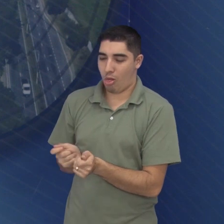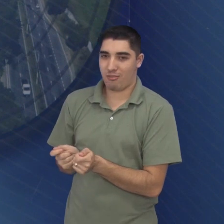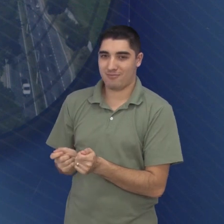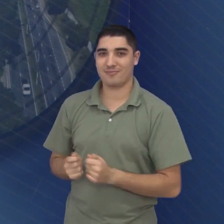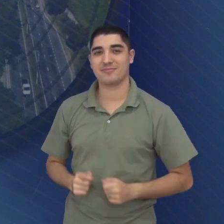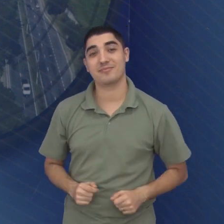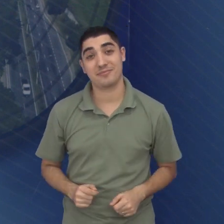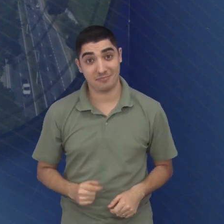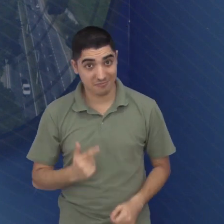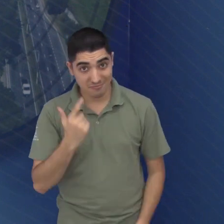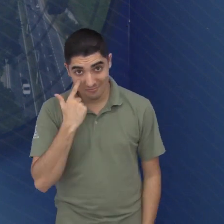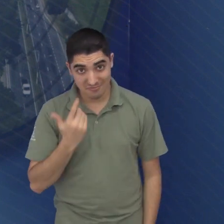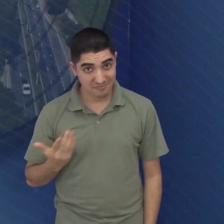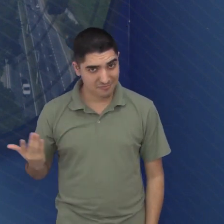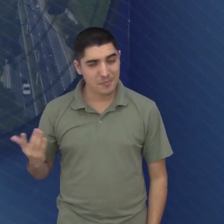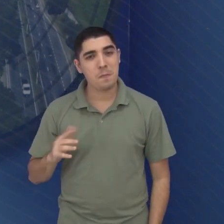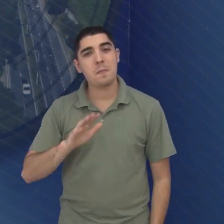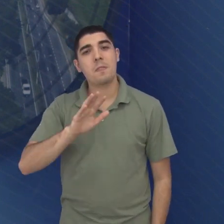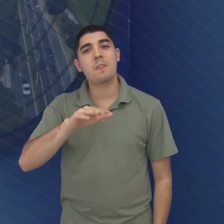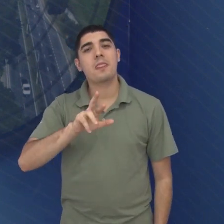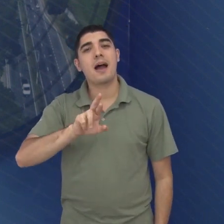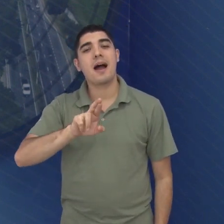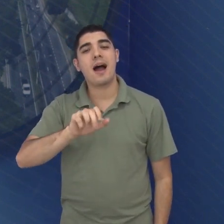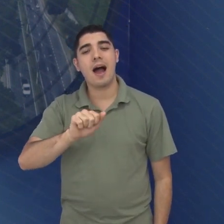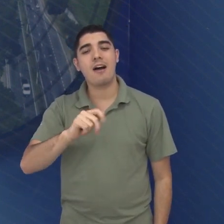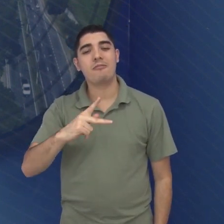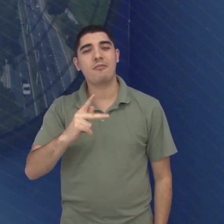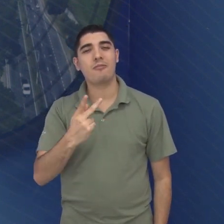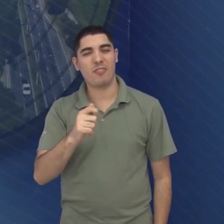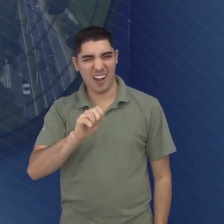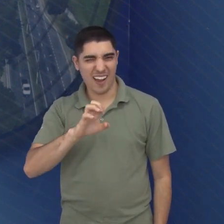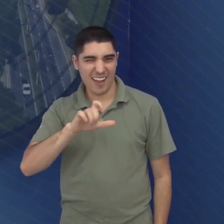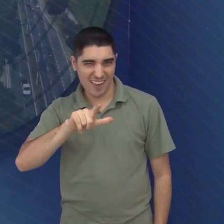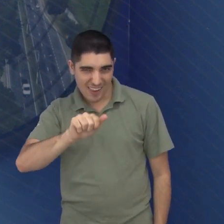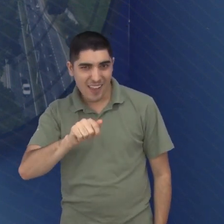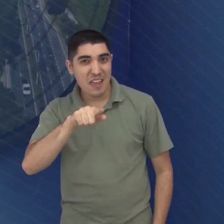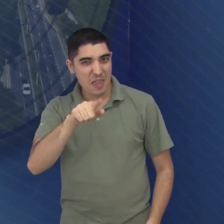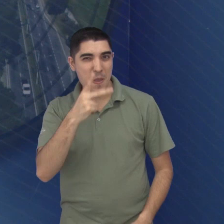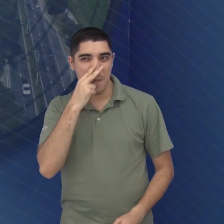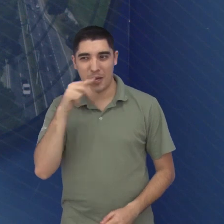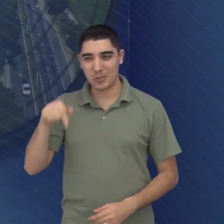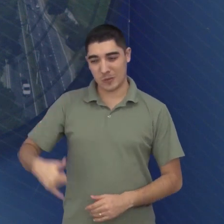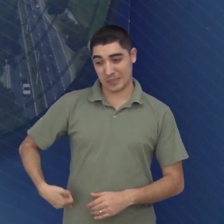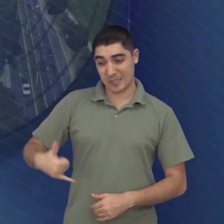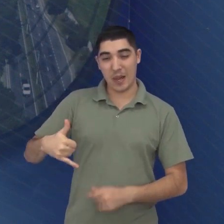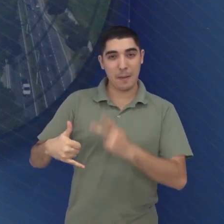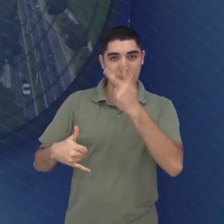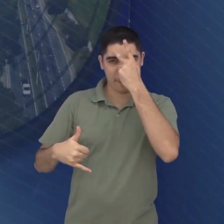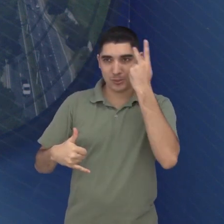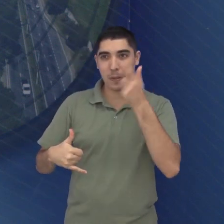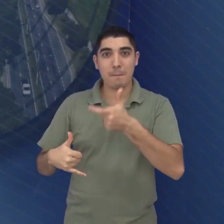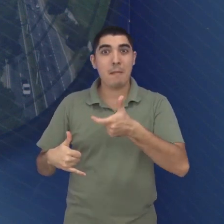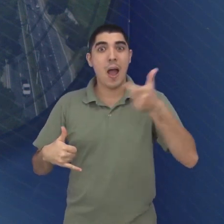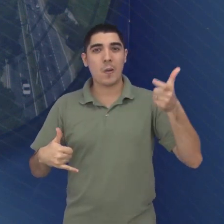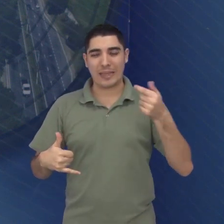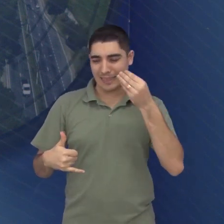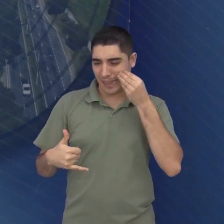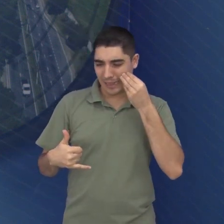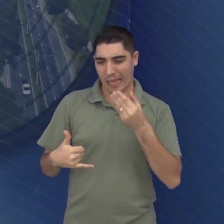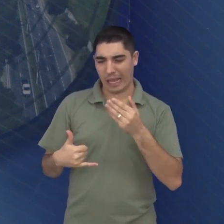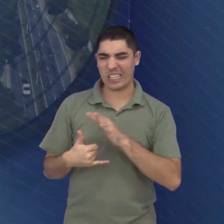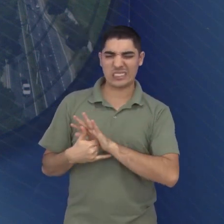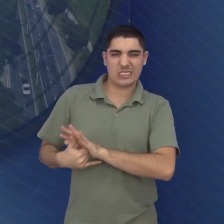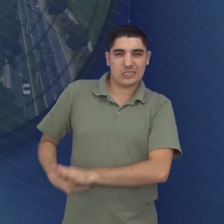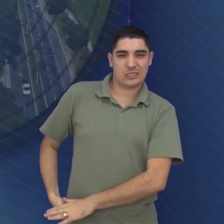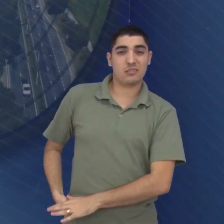Tá, então, Rafaela, eu acho que o celular foi o campeão, né? As pessoas tentarem se desconectar um pouquinho. A gente sabe que a